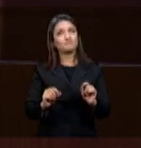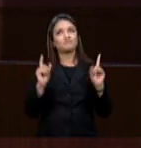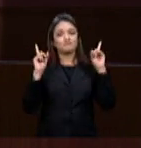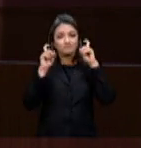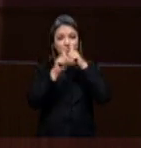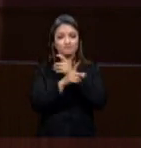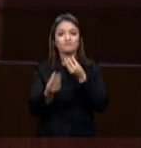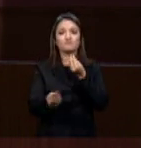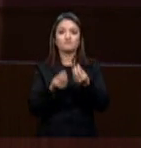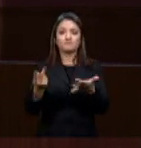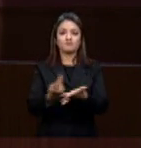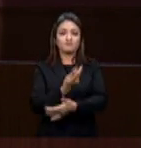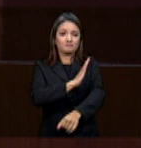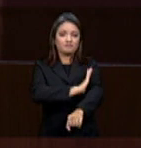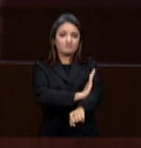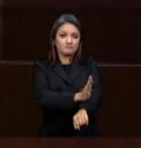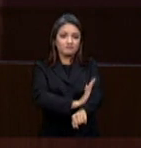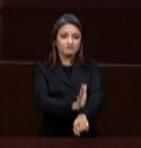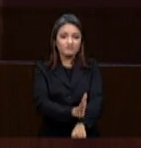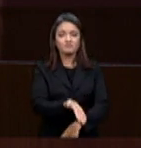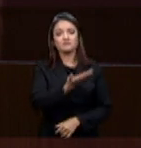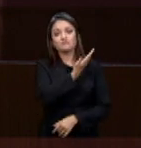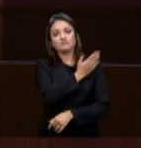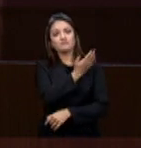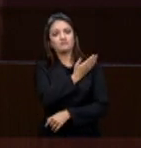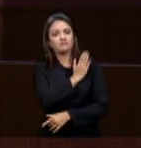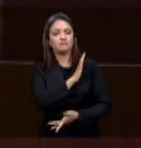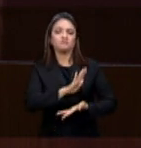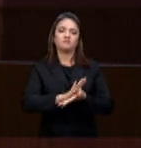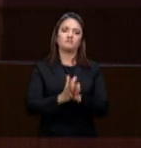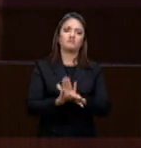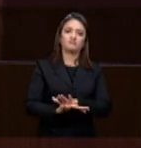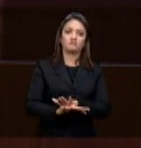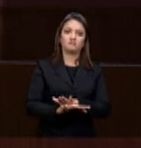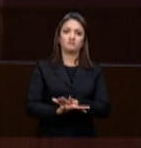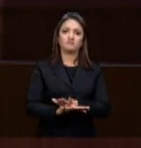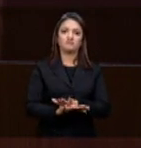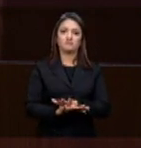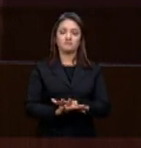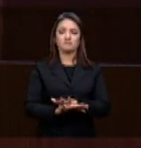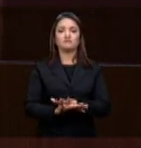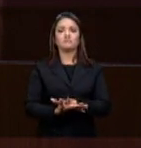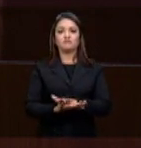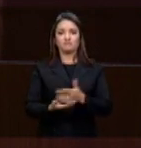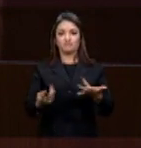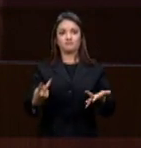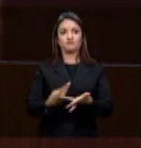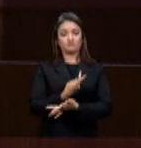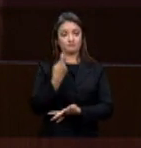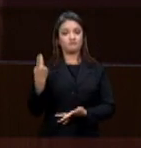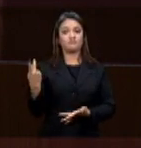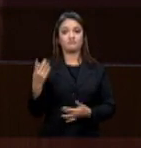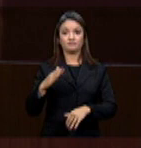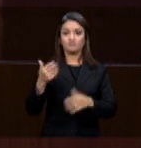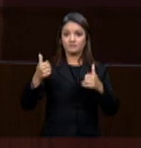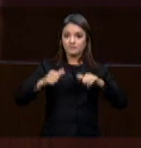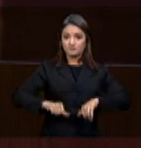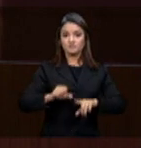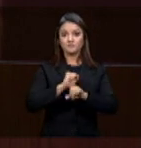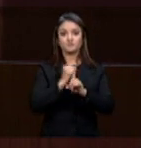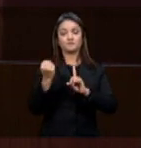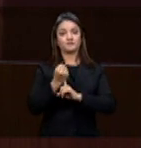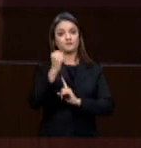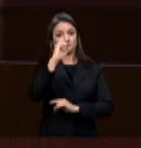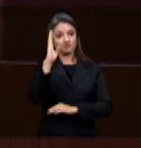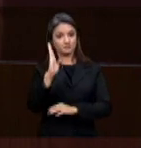Como o racismo estrutural e os preconceitos que se banalizaram na sociedade brasileira a